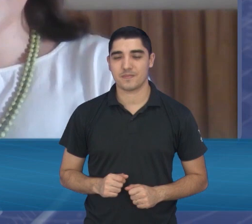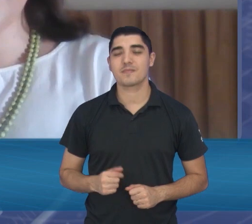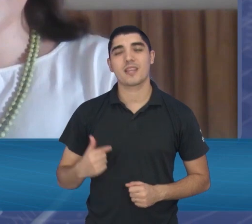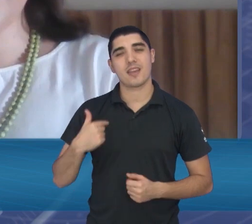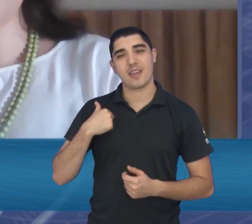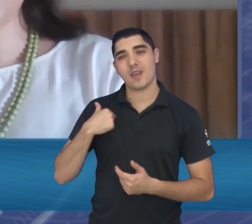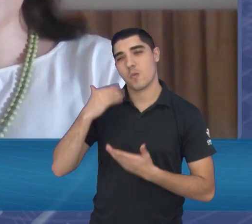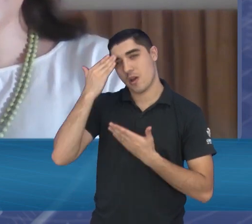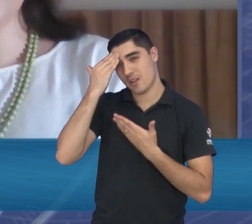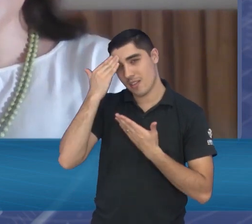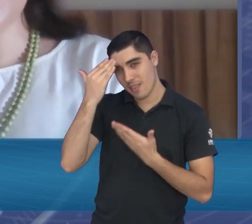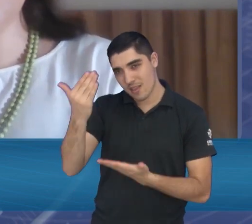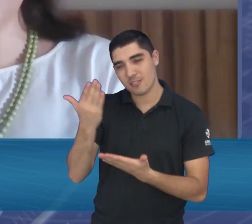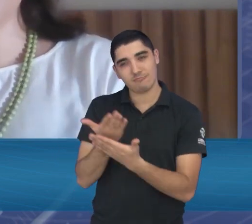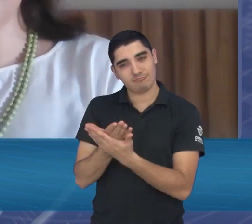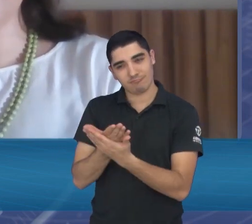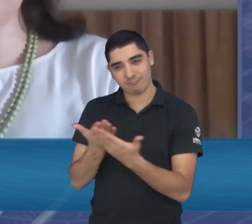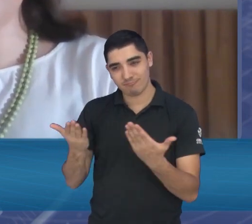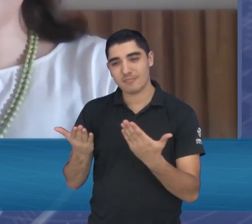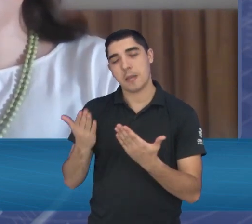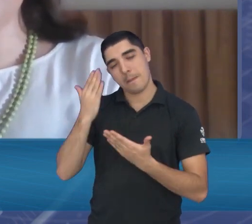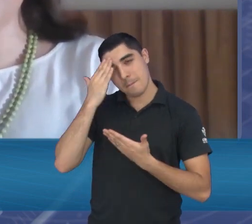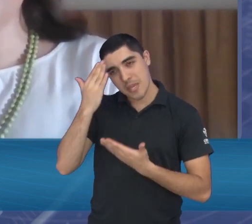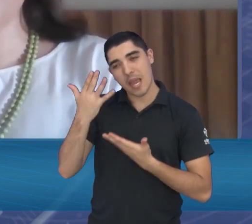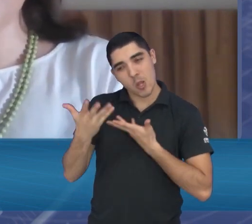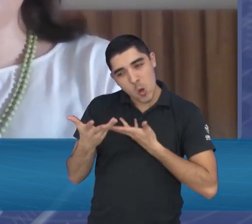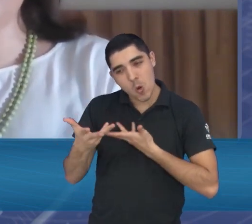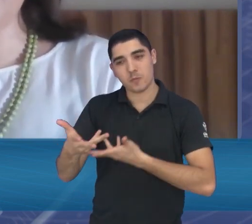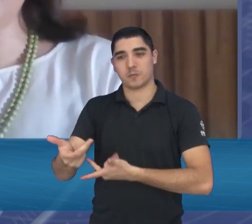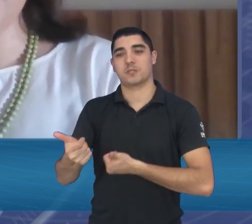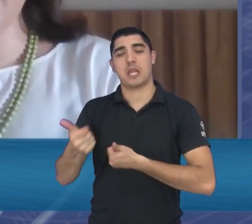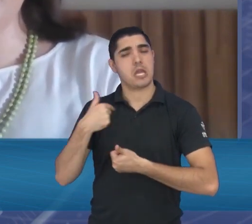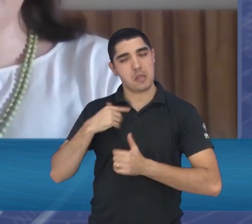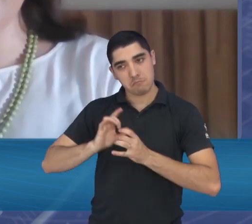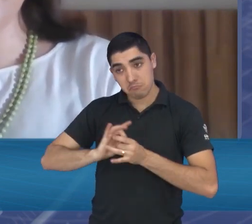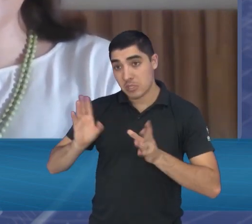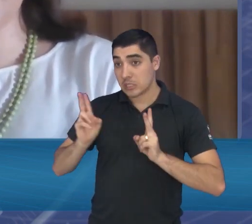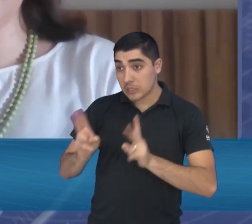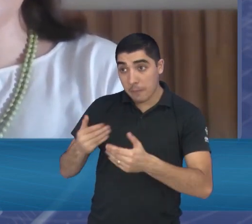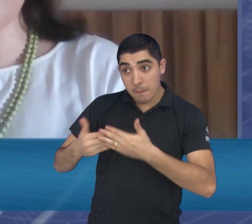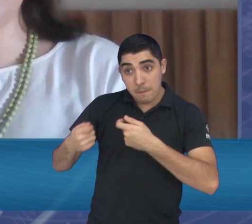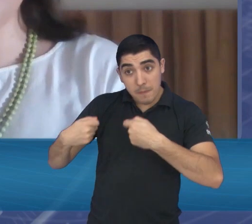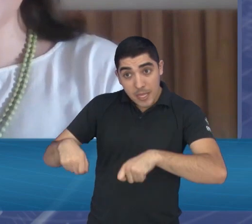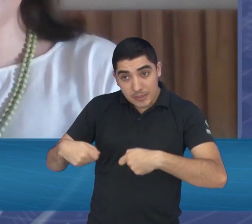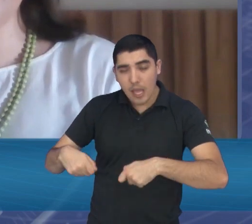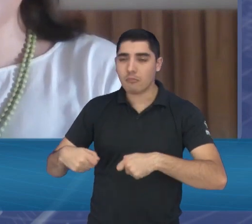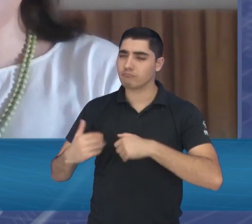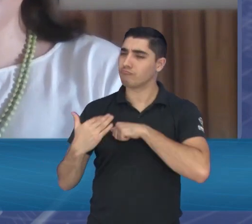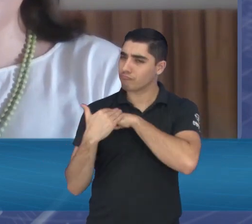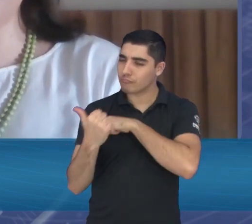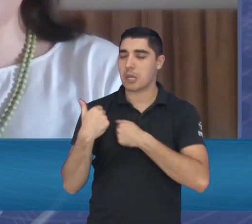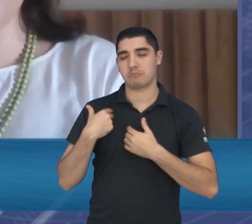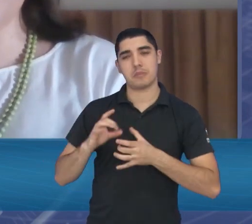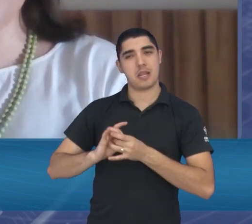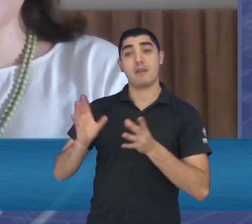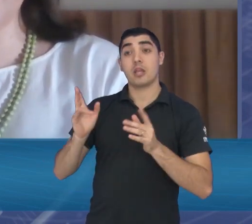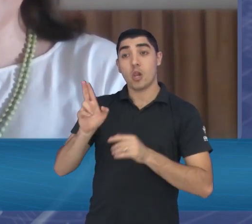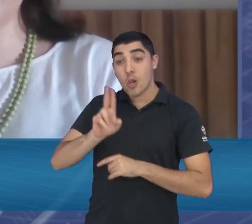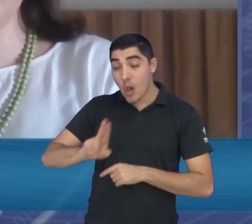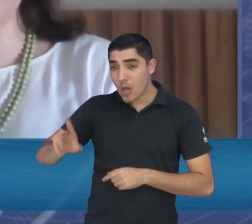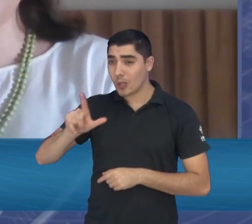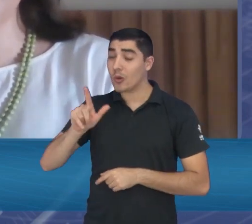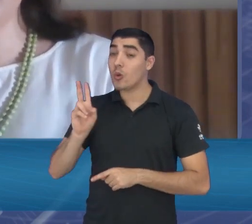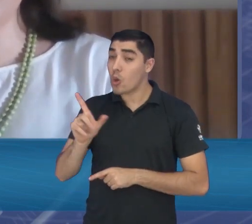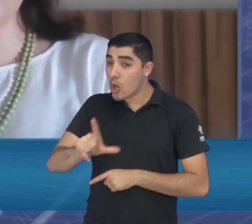Eu que agradeço vocês e muito obrigada aí pelo convite. Fico à disposição sempre que necessário e, com certeza, viver em condomínio é uma